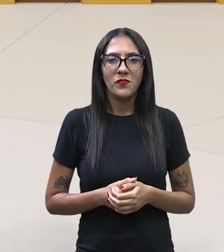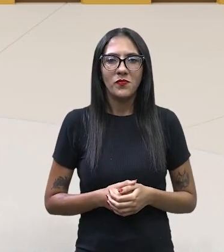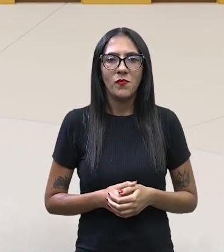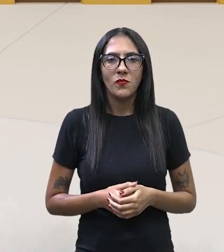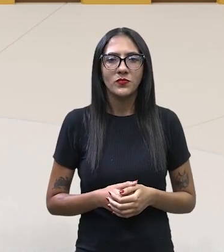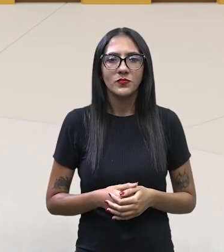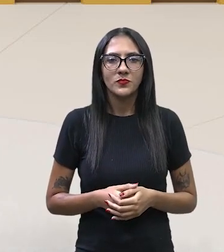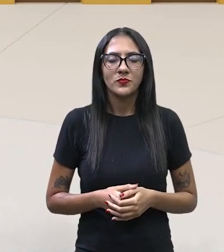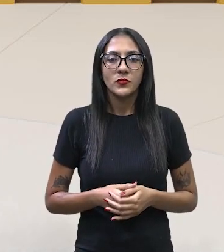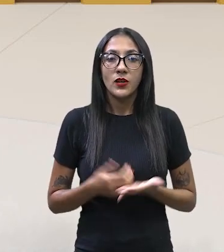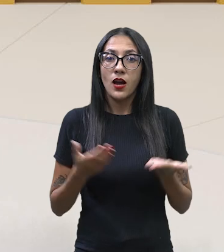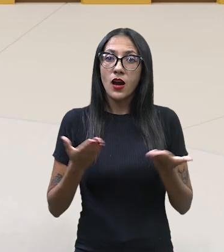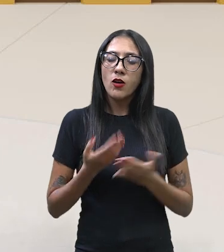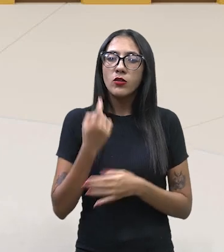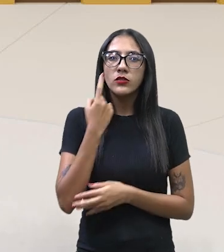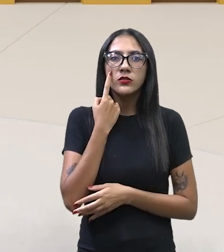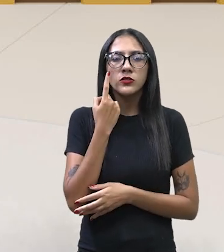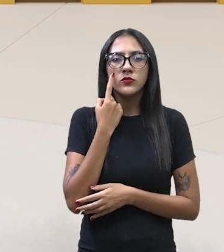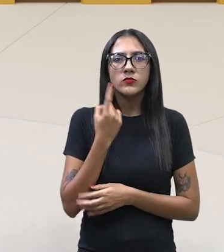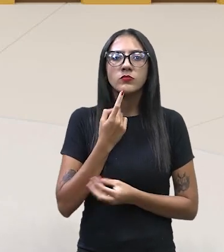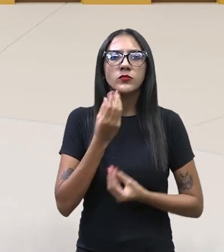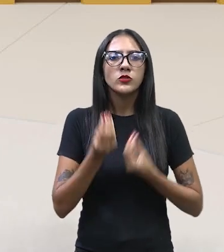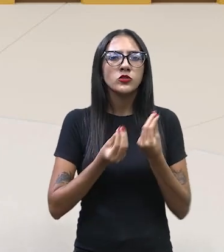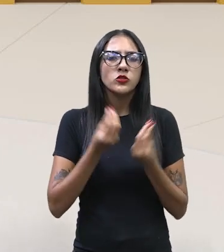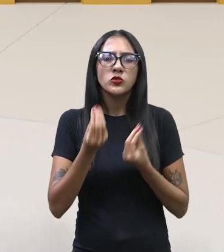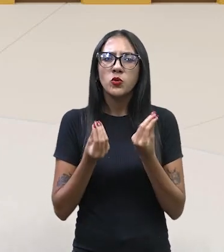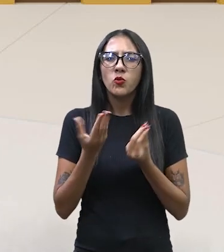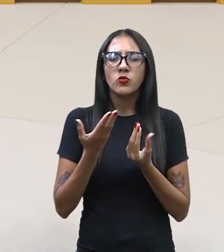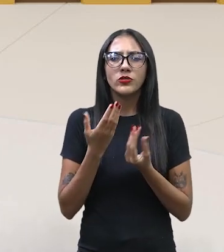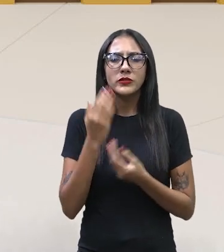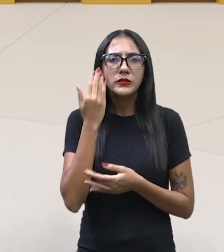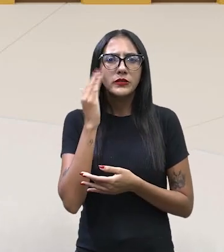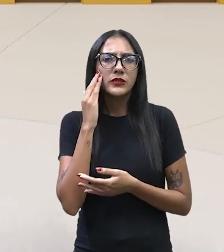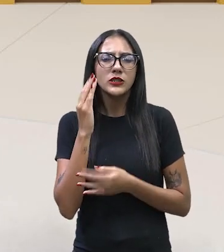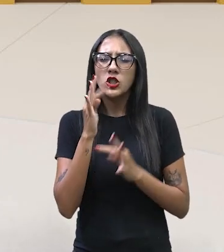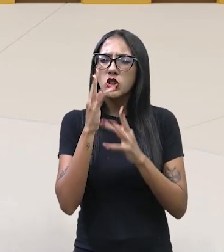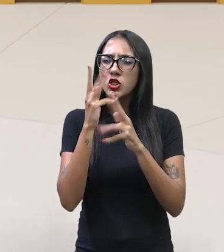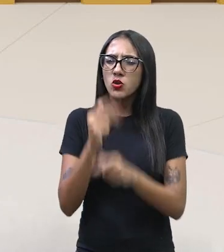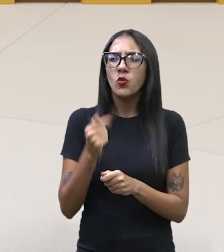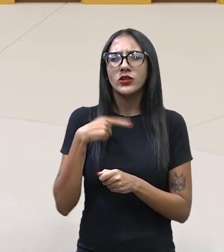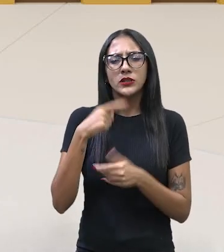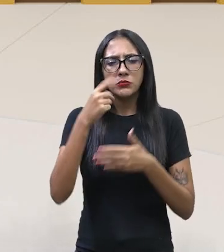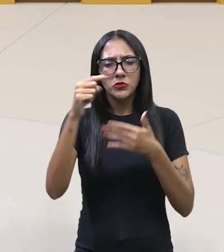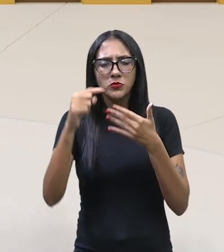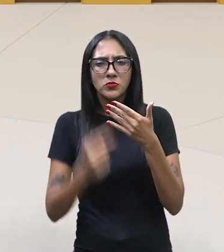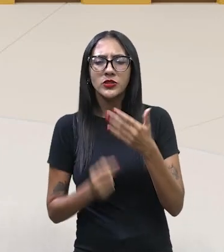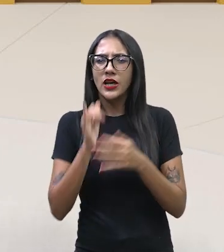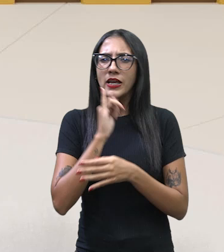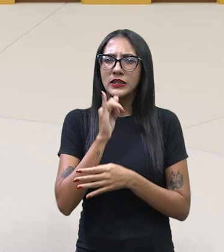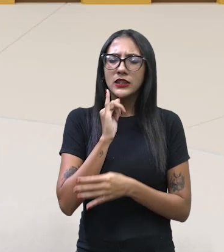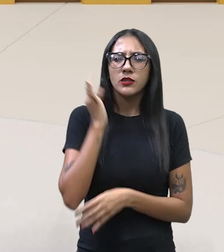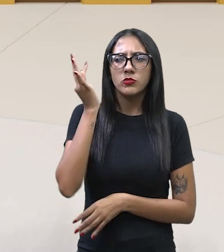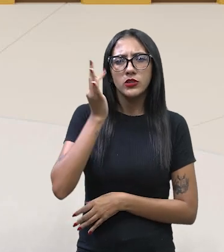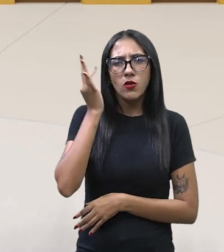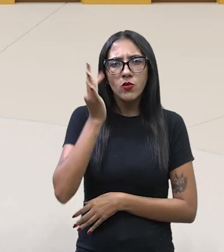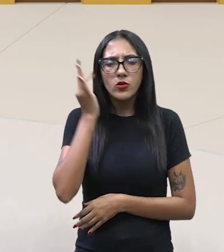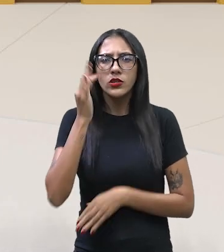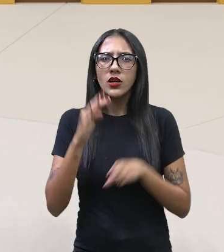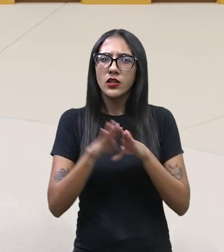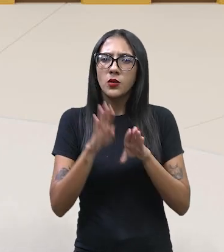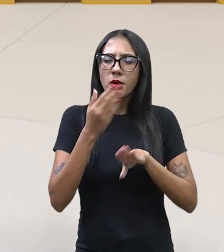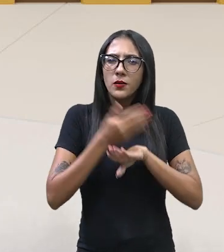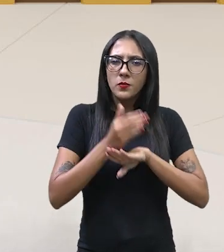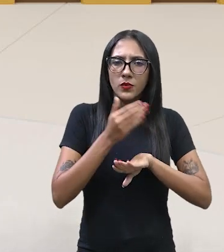agora a gente vai ver, né, como é que a gente vai unir toda essa teoria, essas exemplificações que a professora trouxe aqui pra